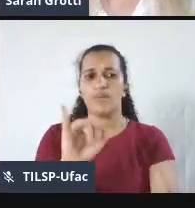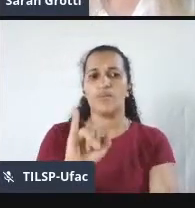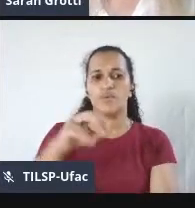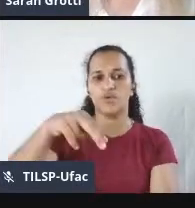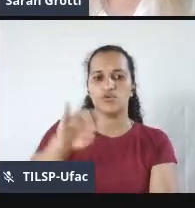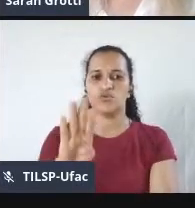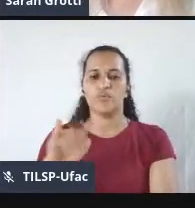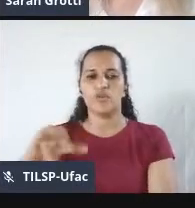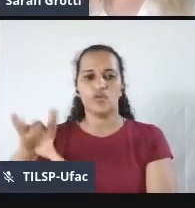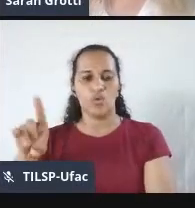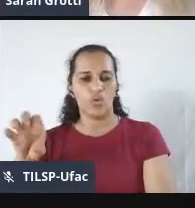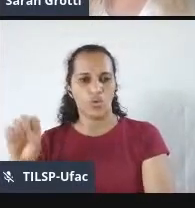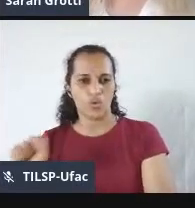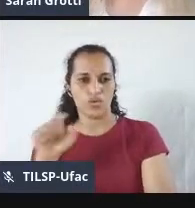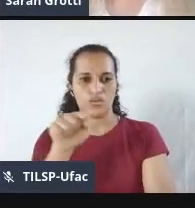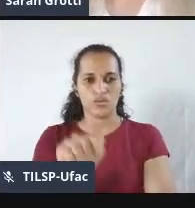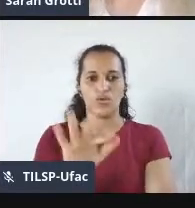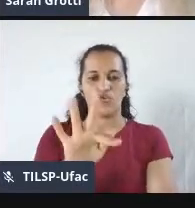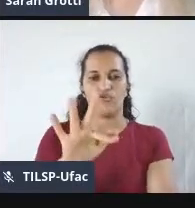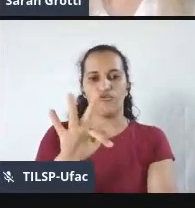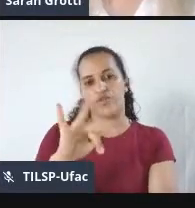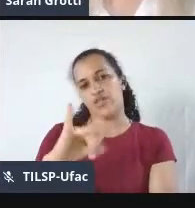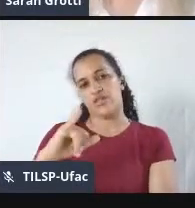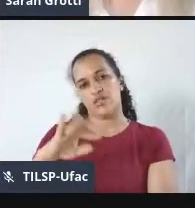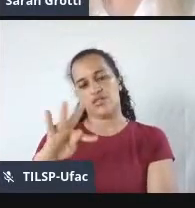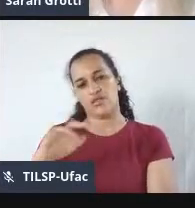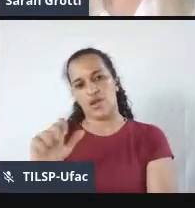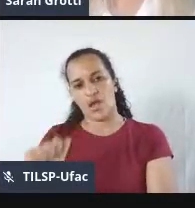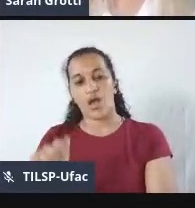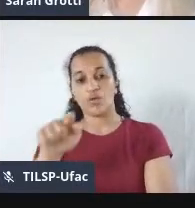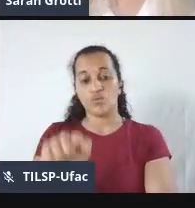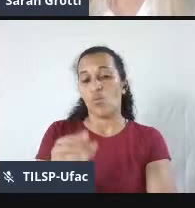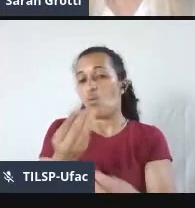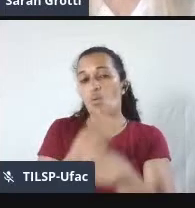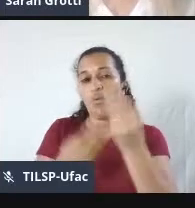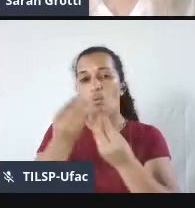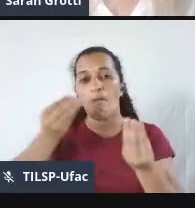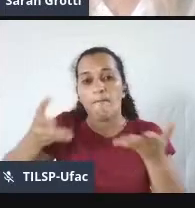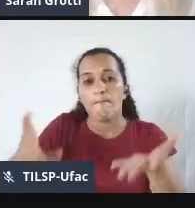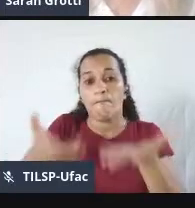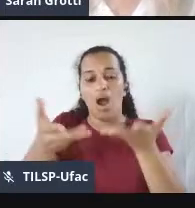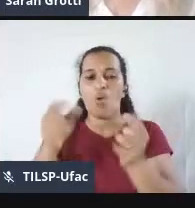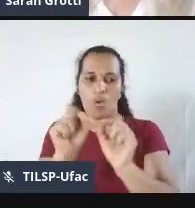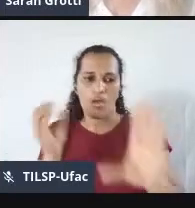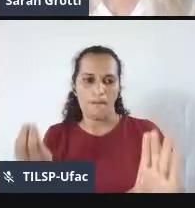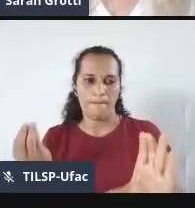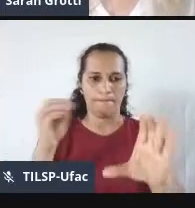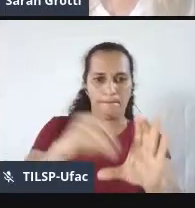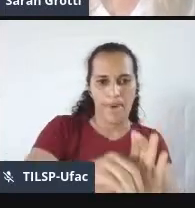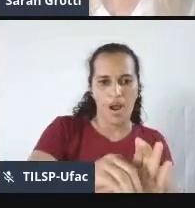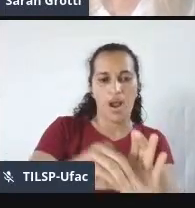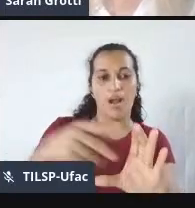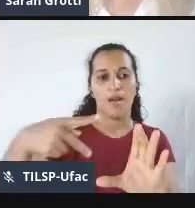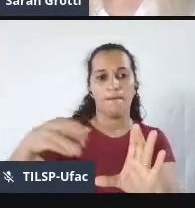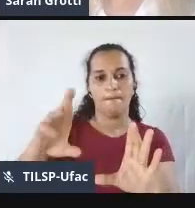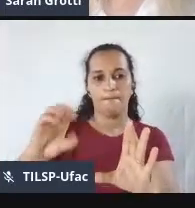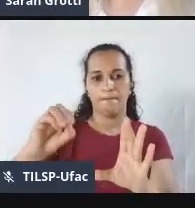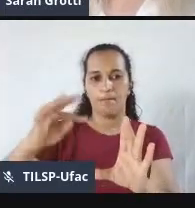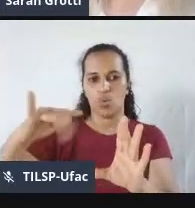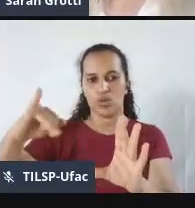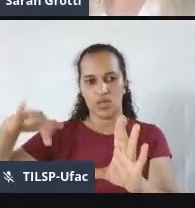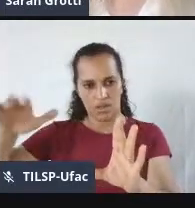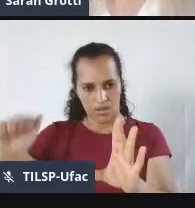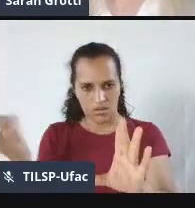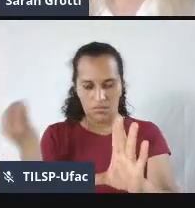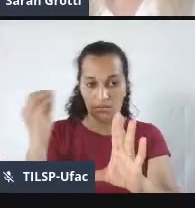né, para potencializar a absorção do zinco. Adicionar proteína na alimentação. No caso, para ovo lácteo é mais fácil, que a gente pode estar colocando